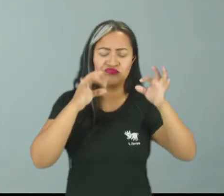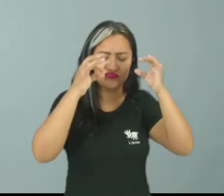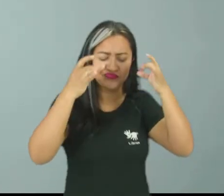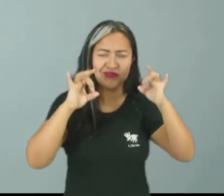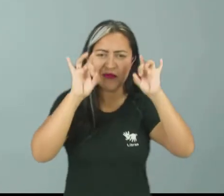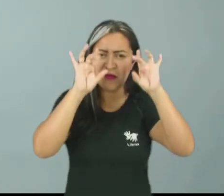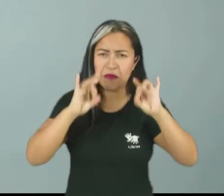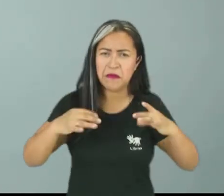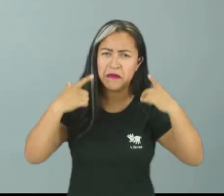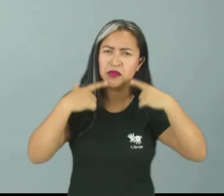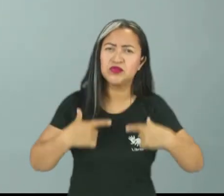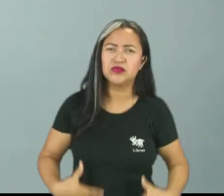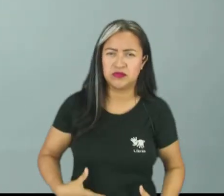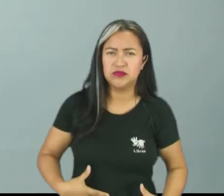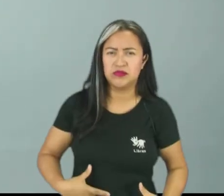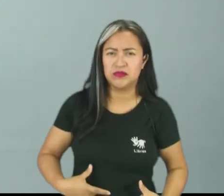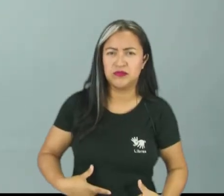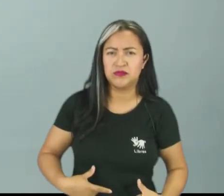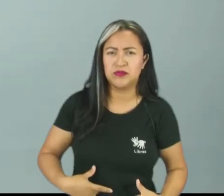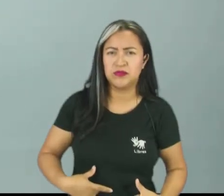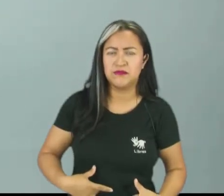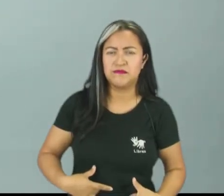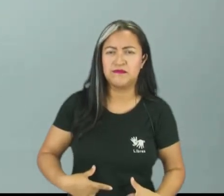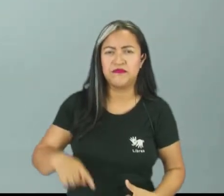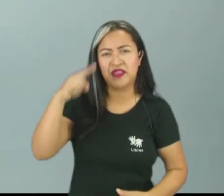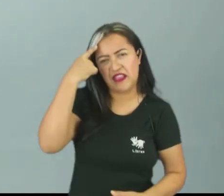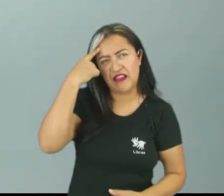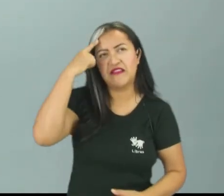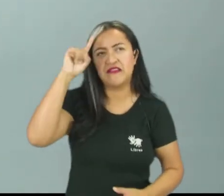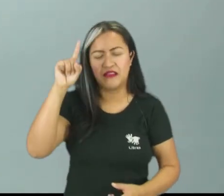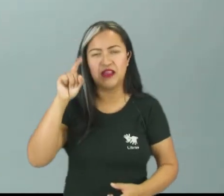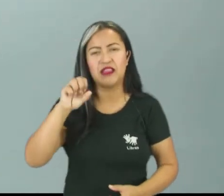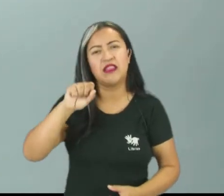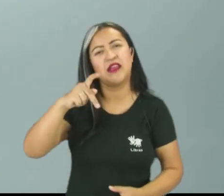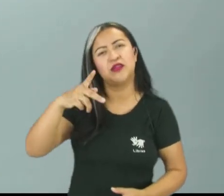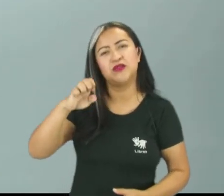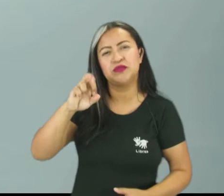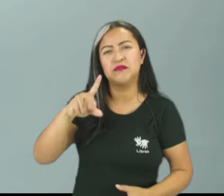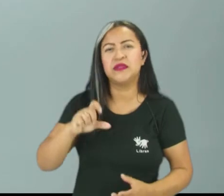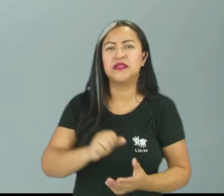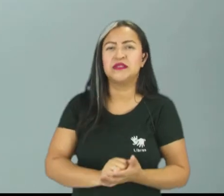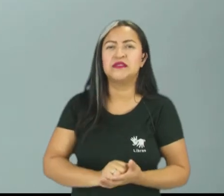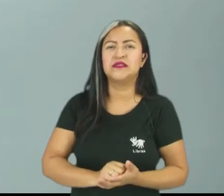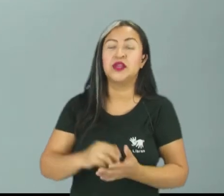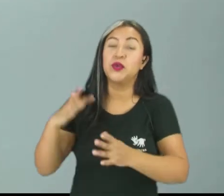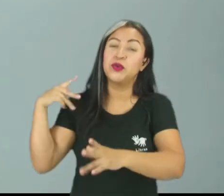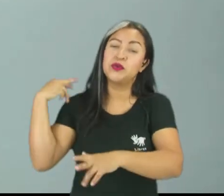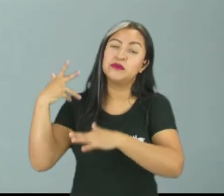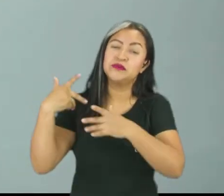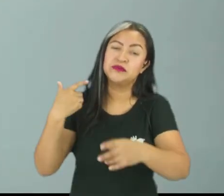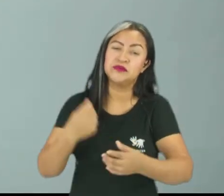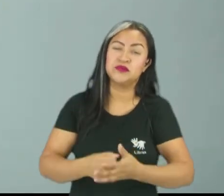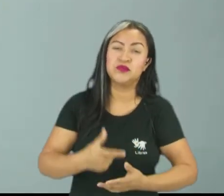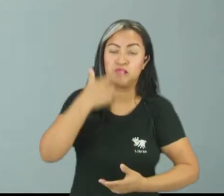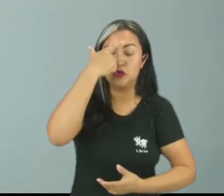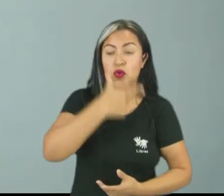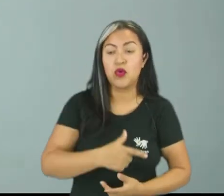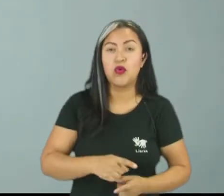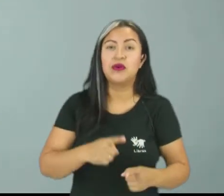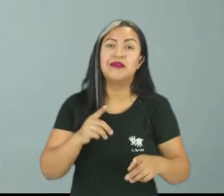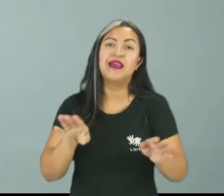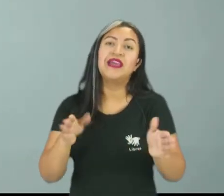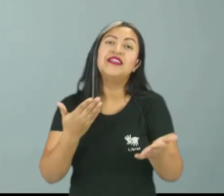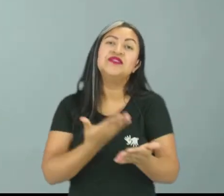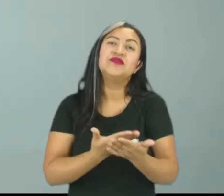segundo o darwinismo social também, os traços de falta, déficit de atenção, né,